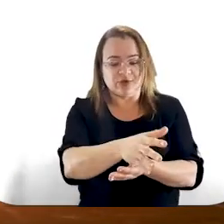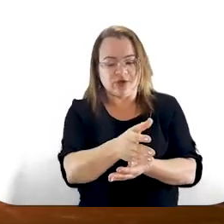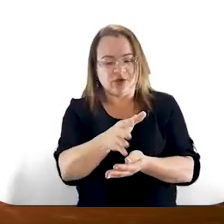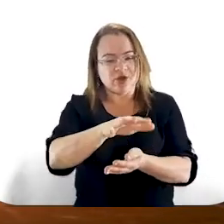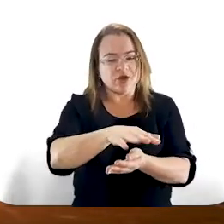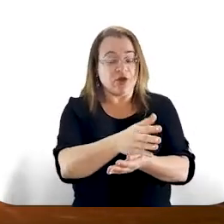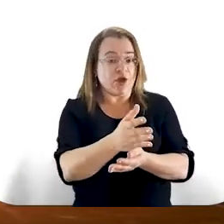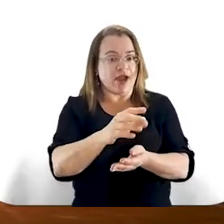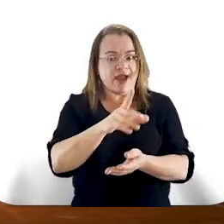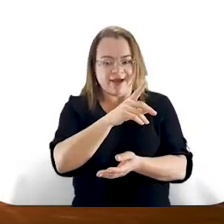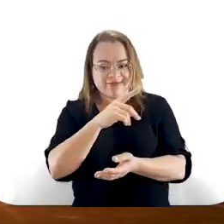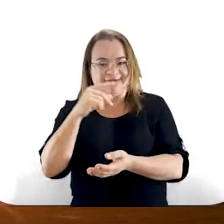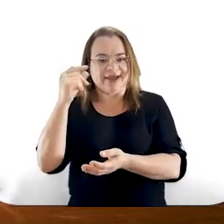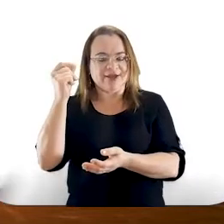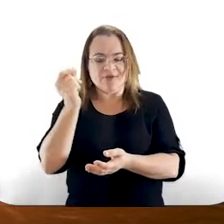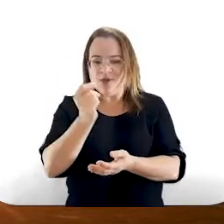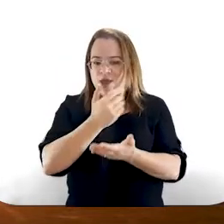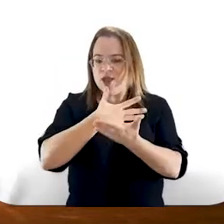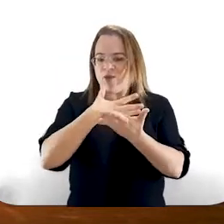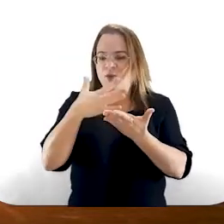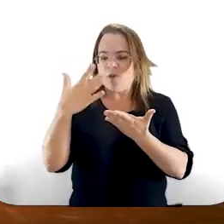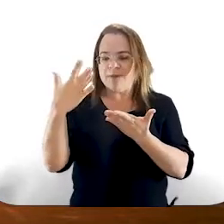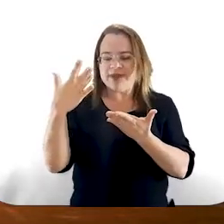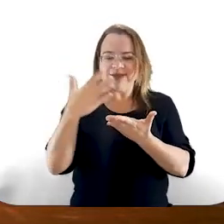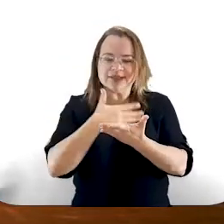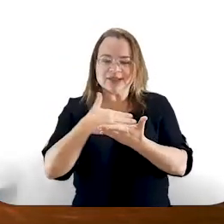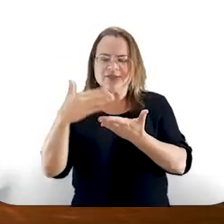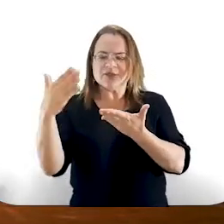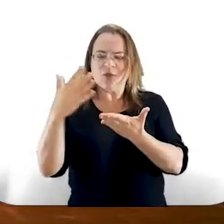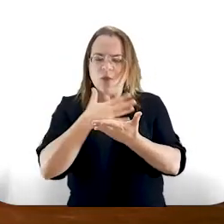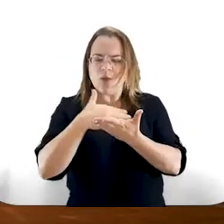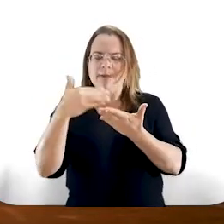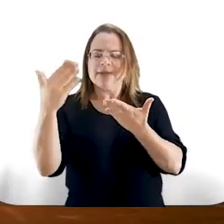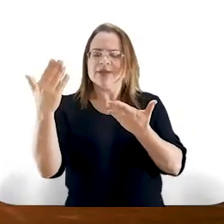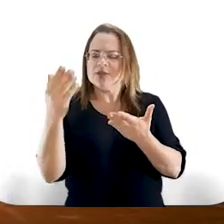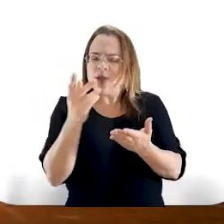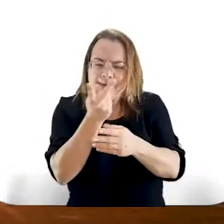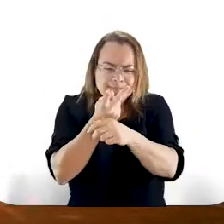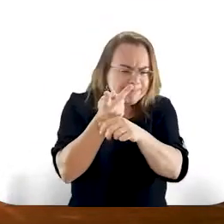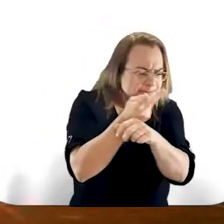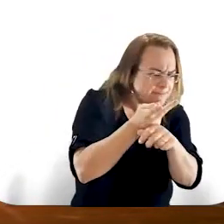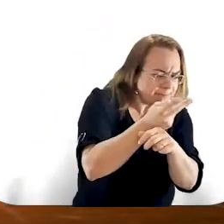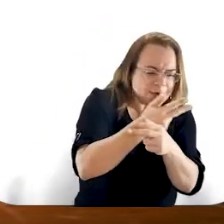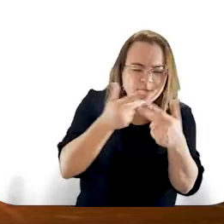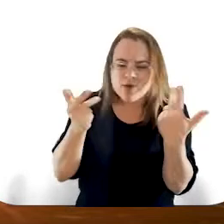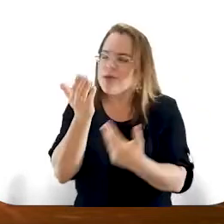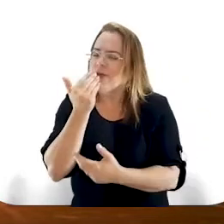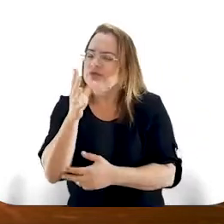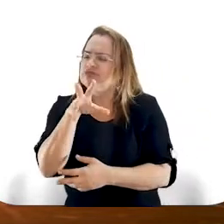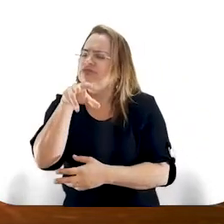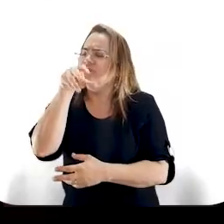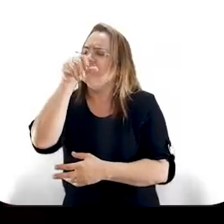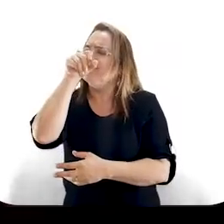Foi, saiu. Começou então a sair do rio e olhar ali pelos cantos, procurando alguma coisa para comer. E foi sentindo o